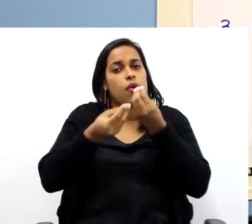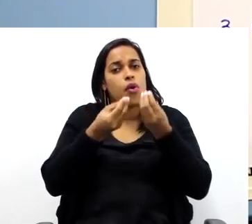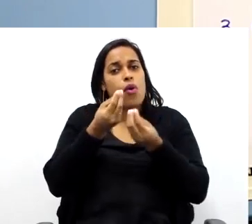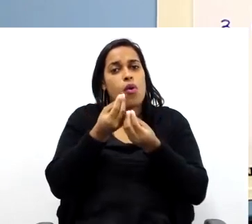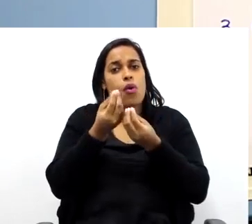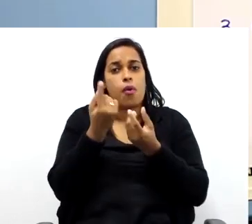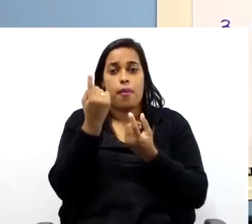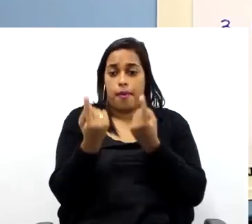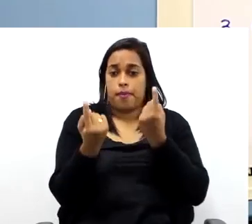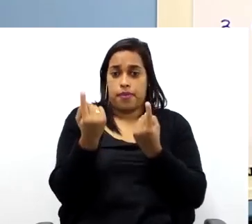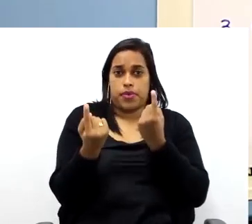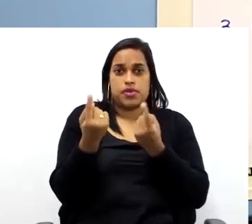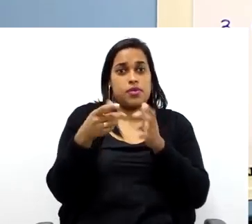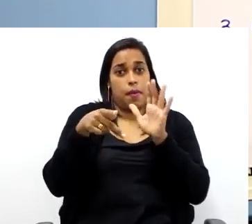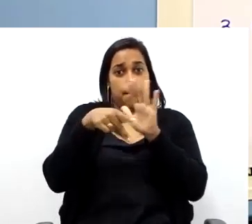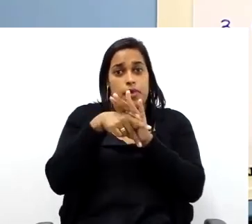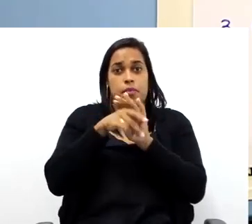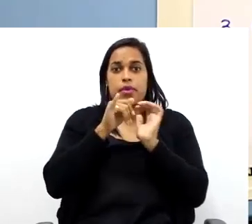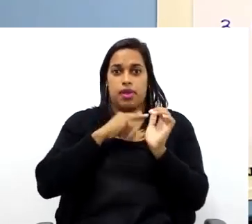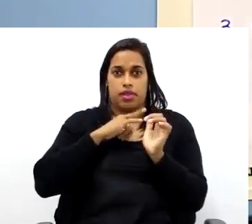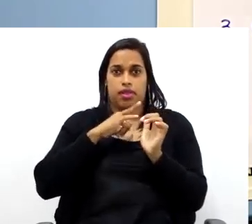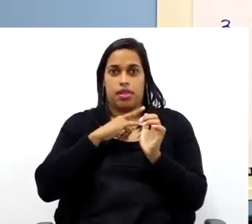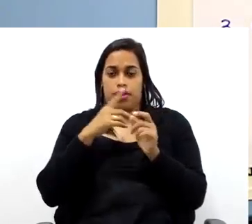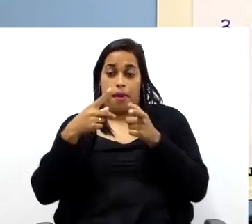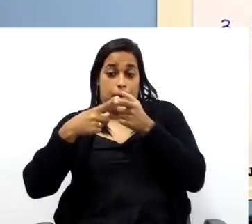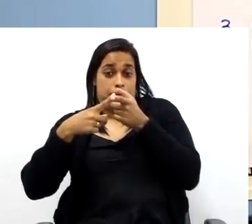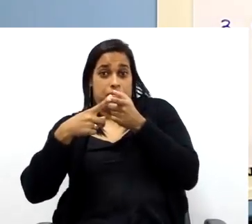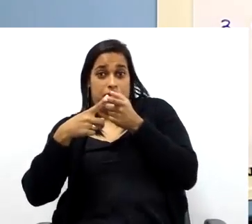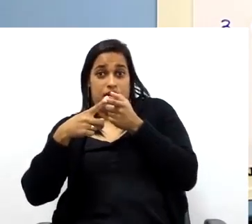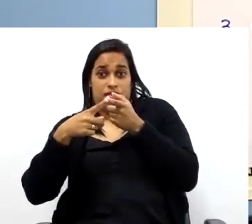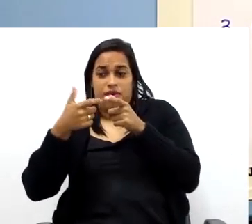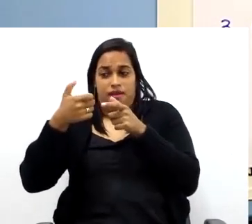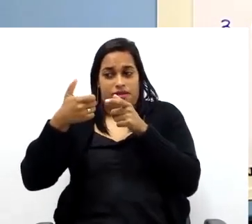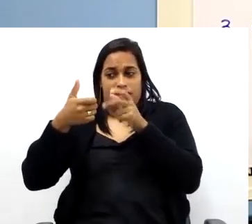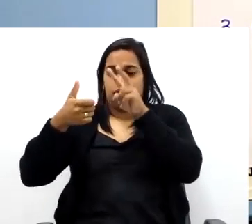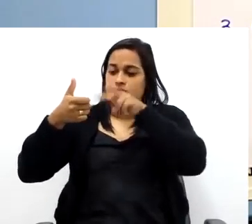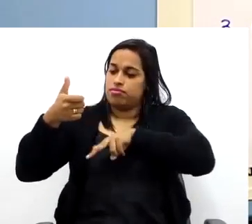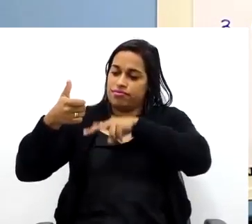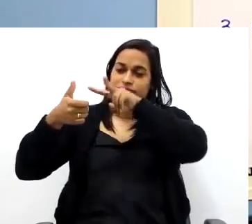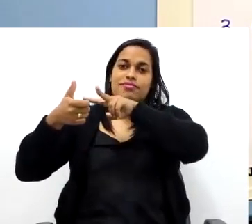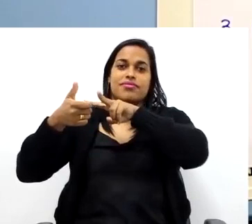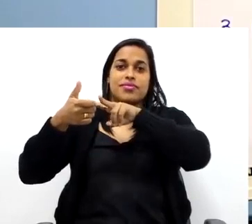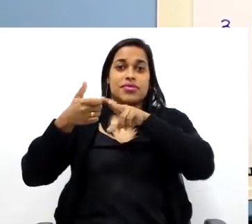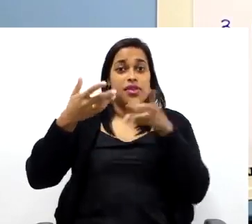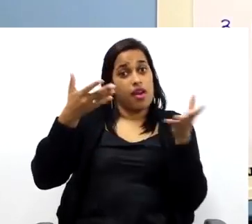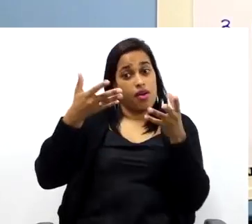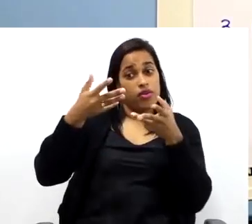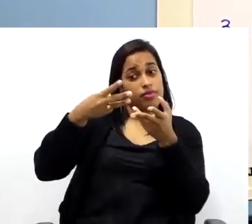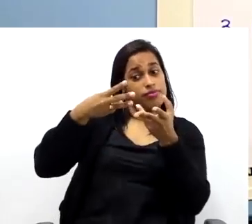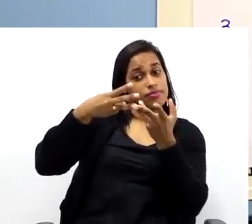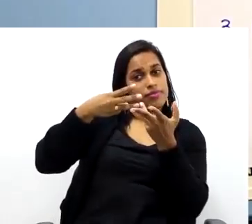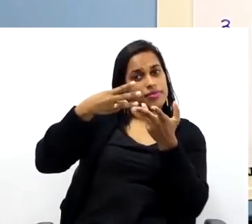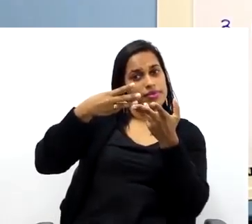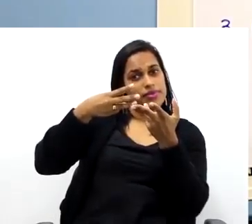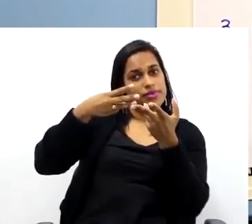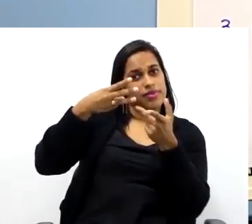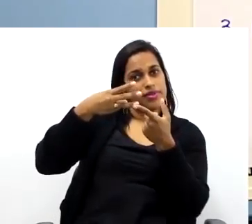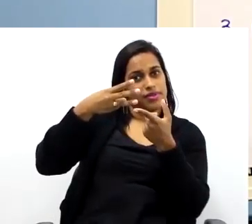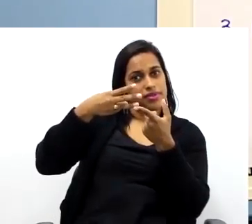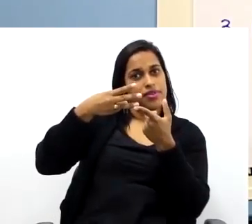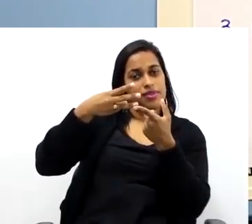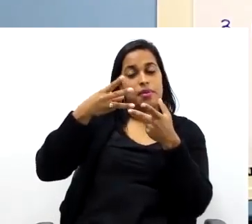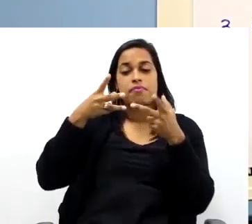que me deu a caneta em sua real medida. E observem agora a caneta sendo